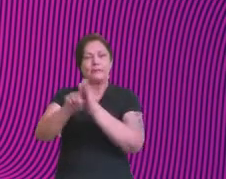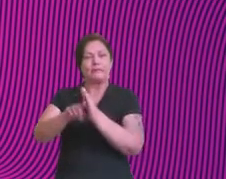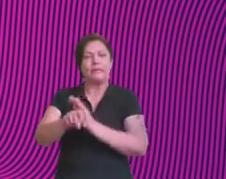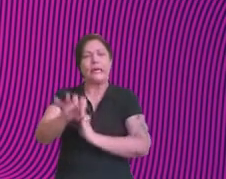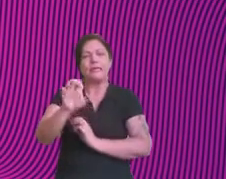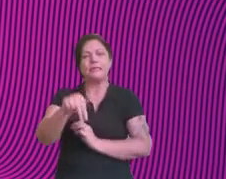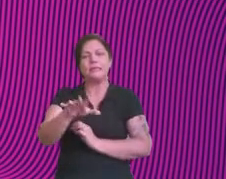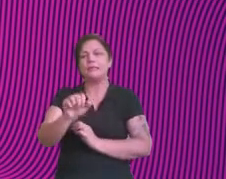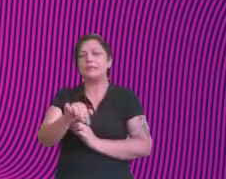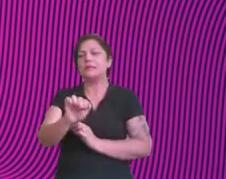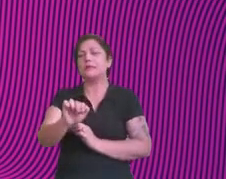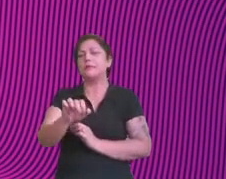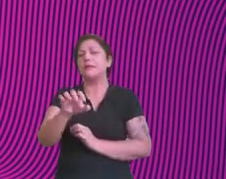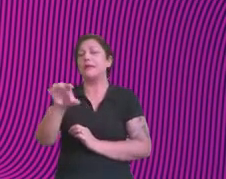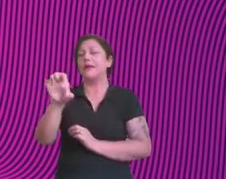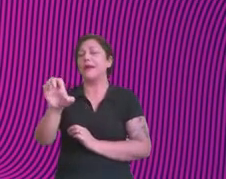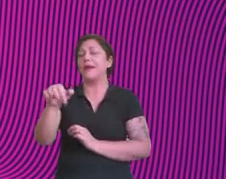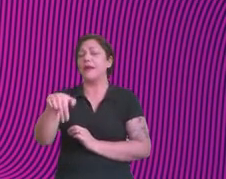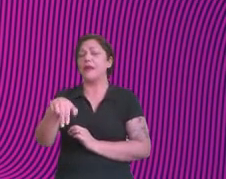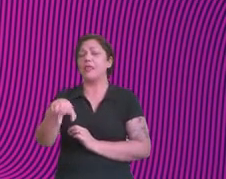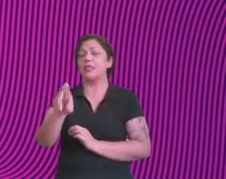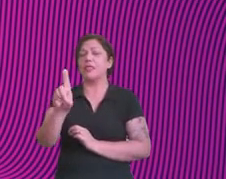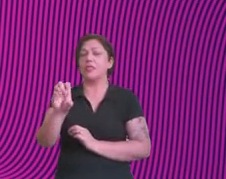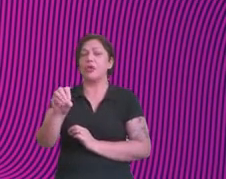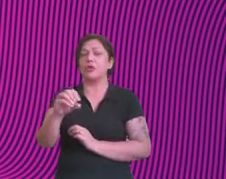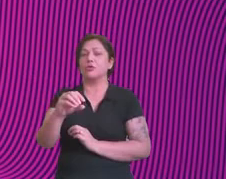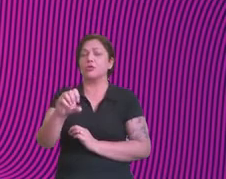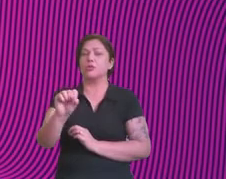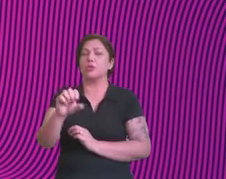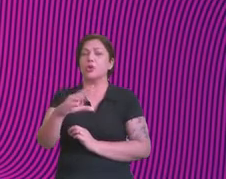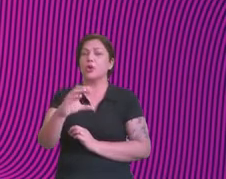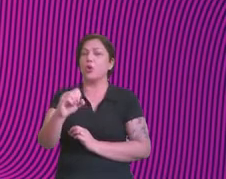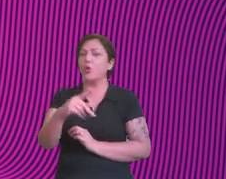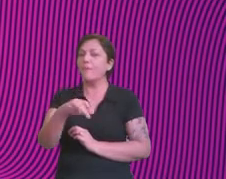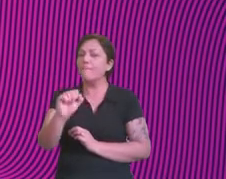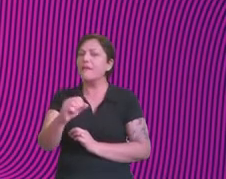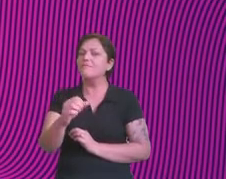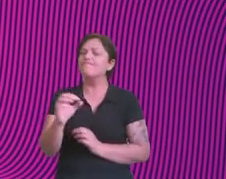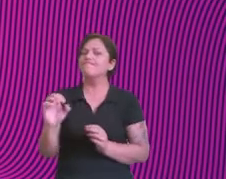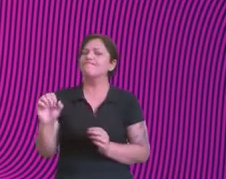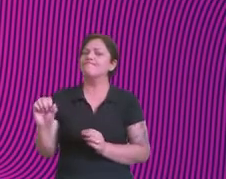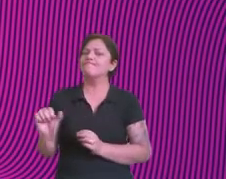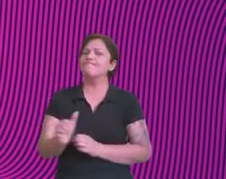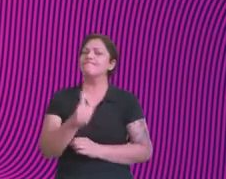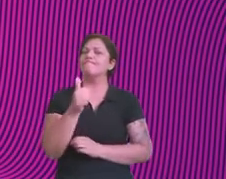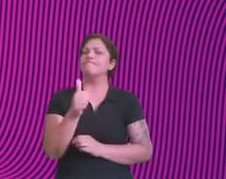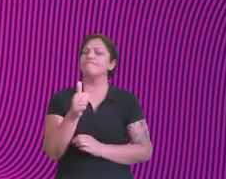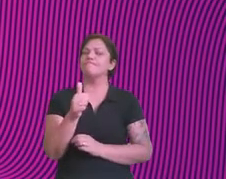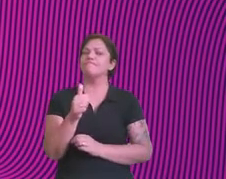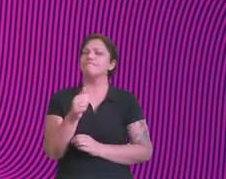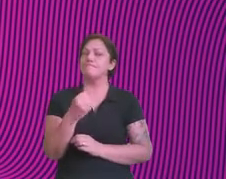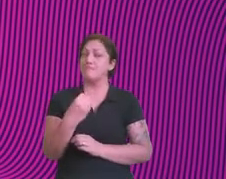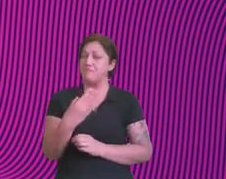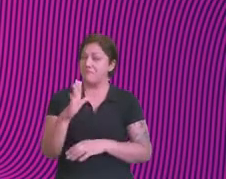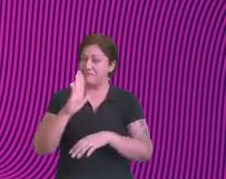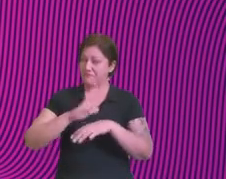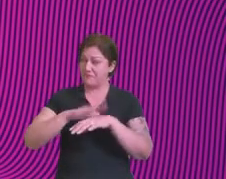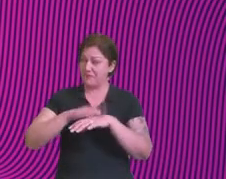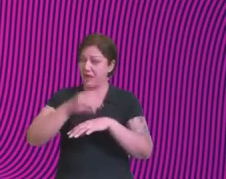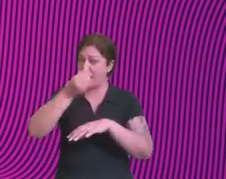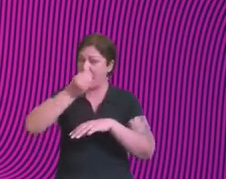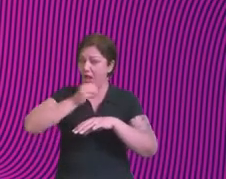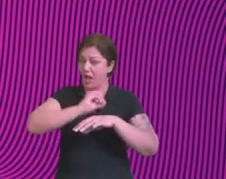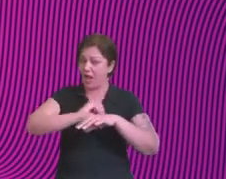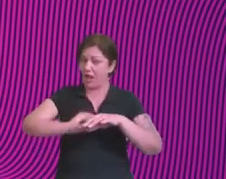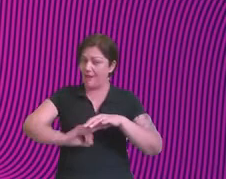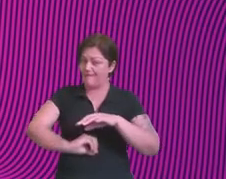Talvez uma endoscopia com um aparelho de uma boa qualidade, com uma cromoscopia, teria visto essas lesões que só foram vistas na